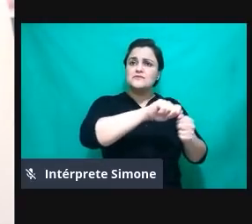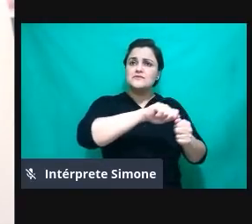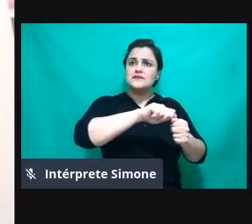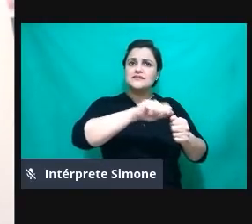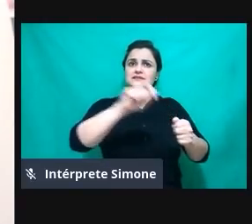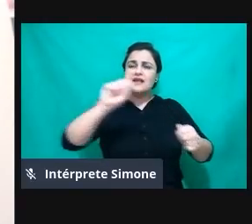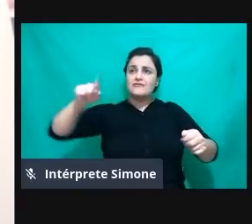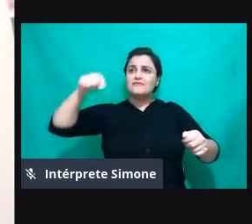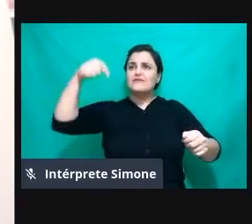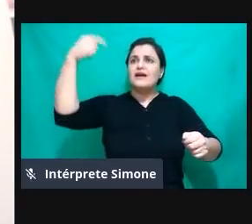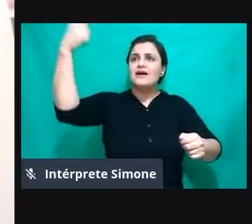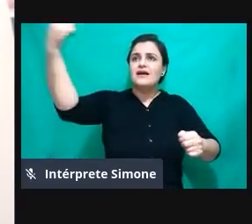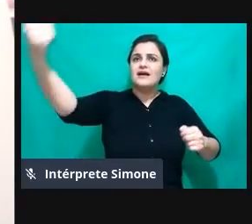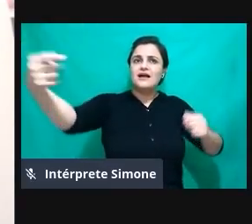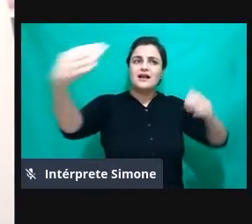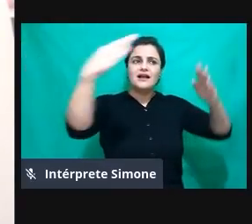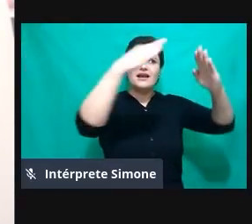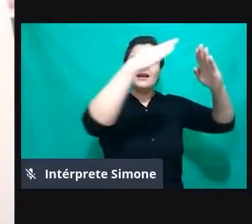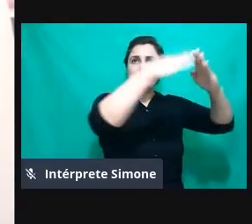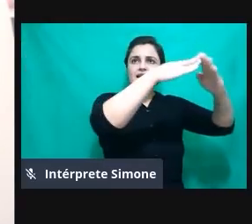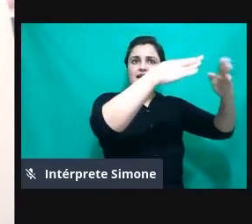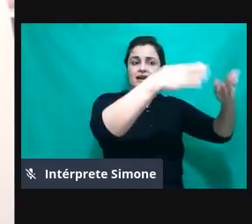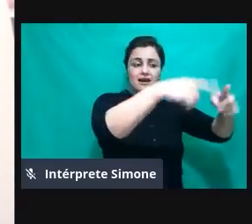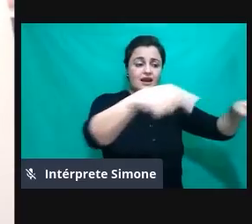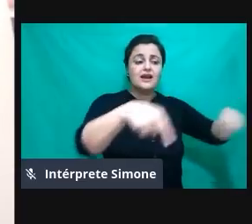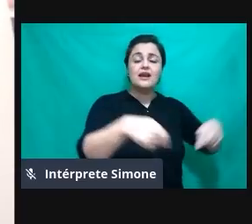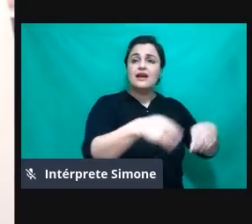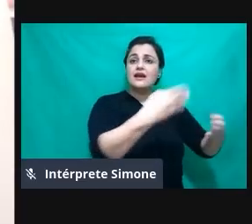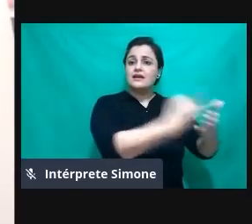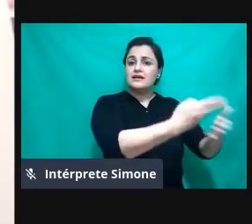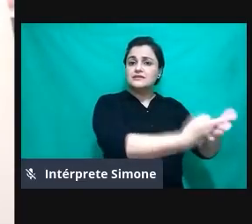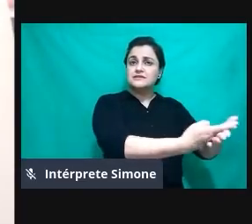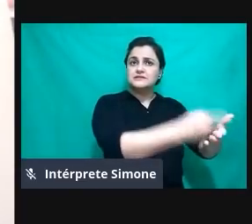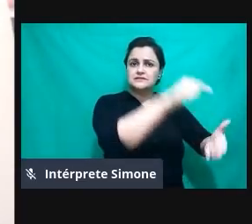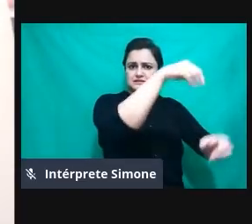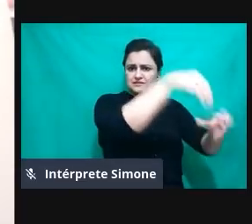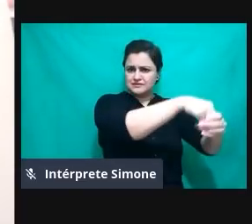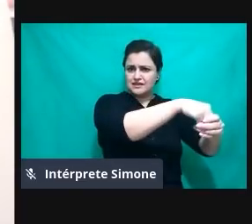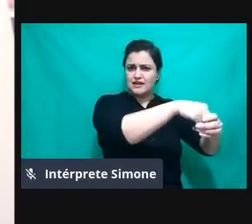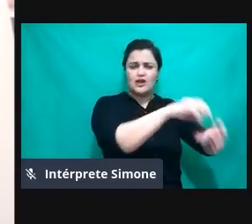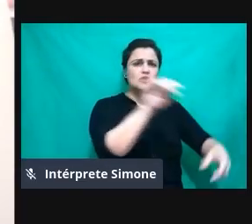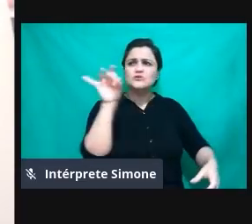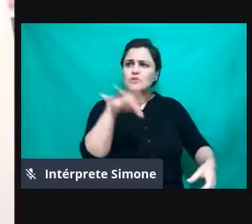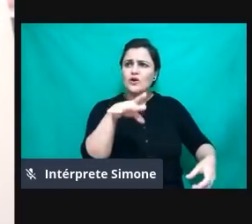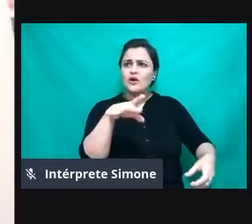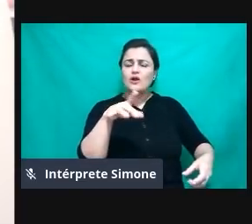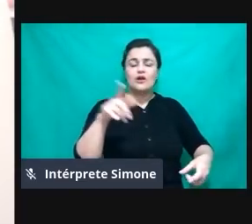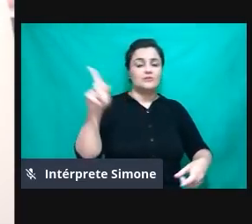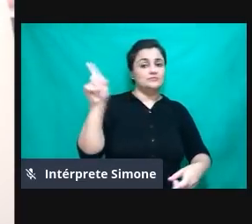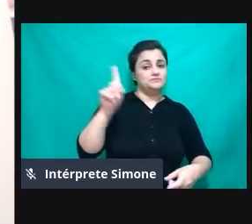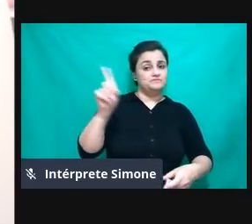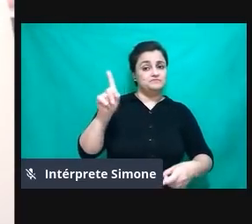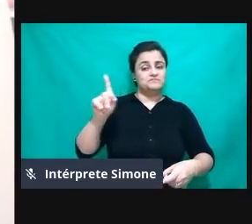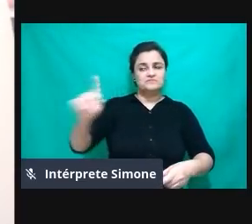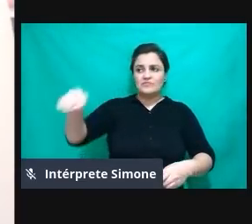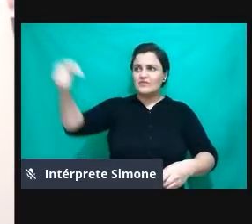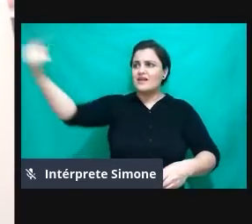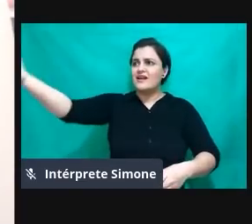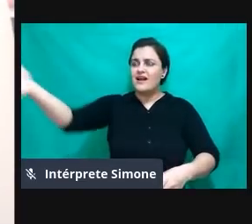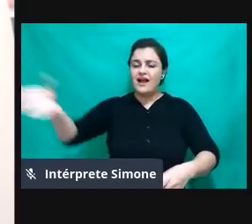como eu falei anteriormente sobre a receita, eu poderia fazer uma troca de receita,